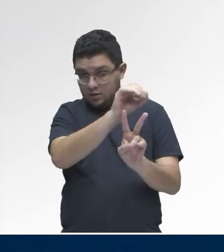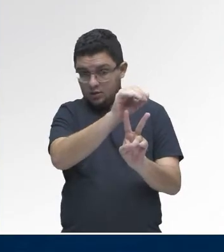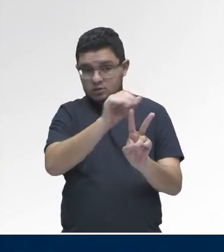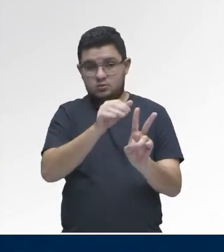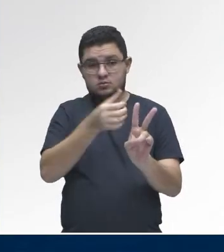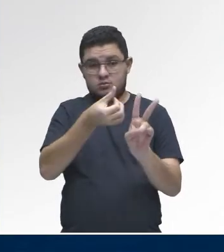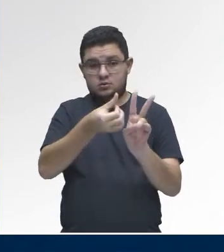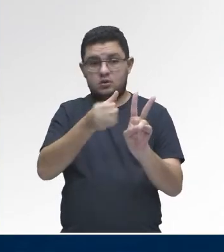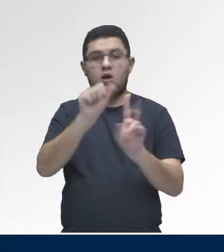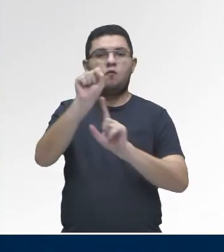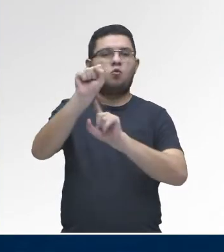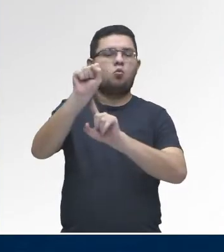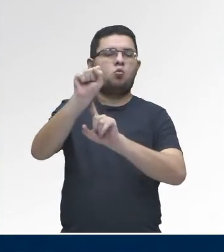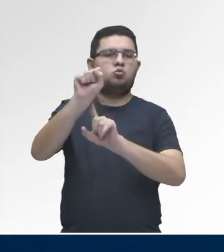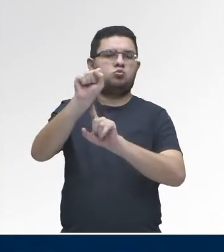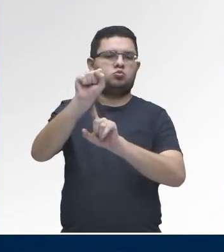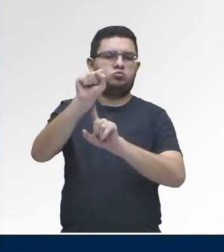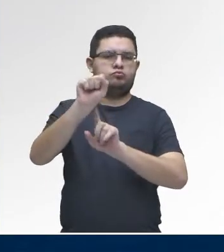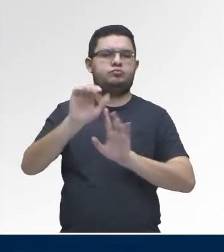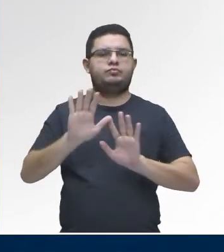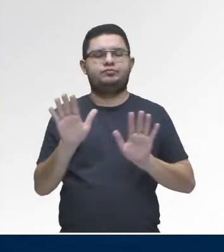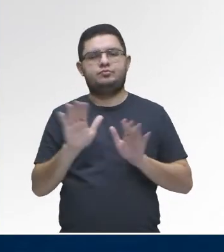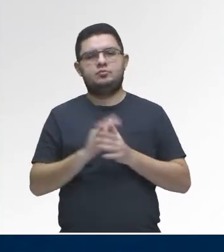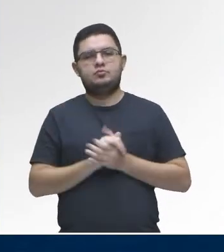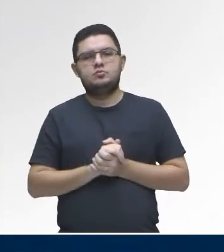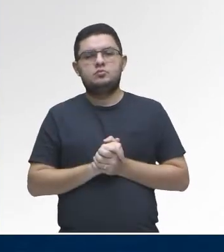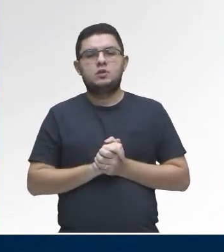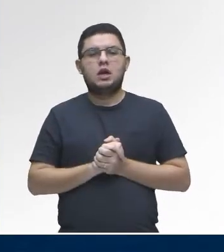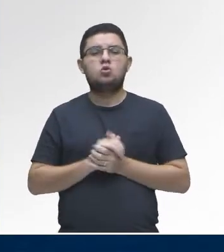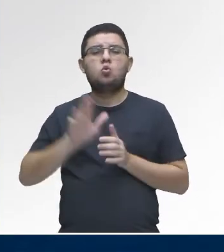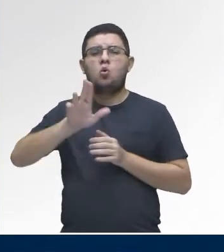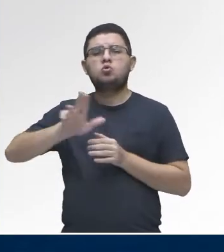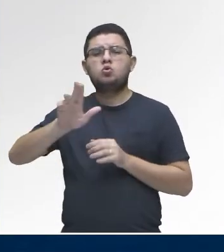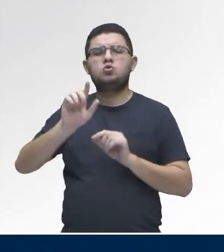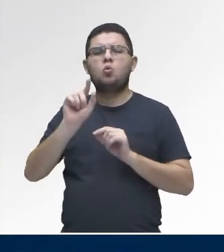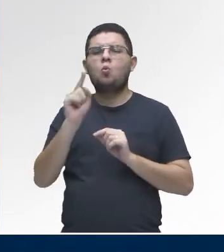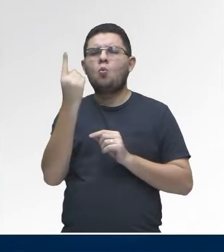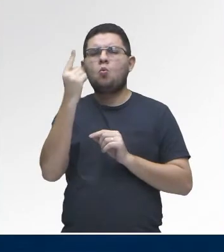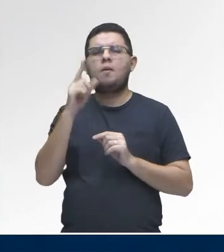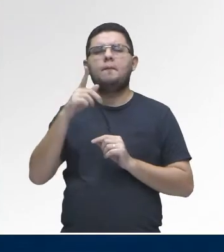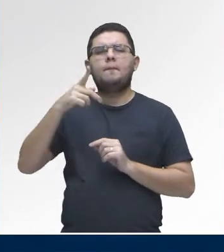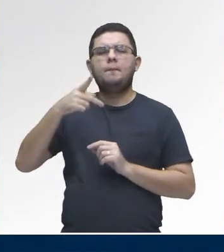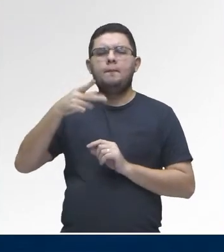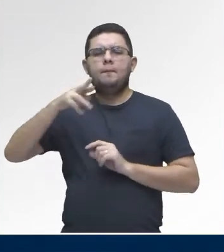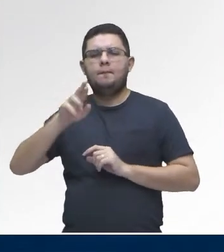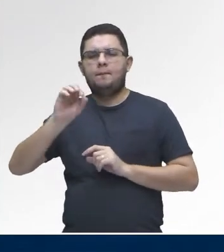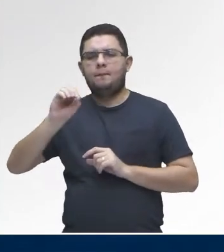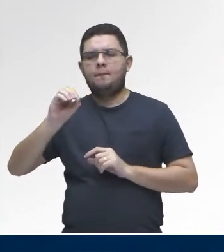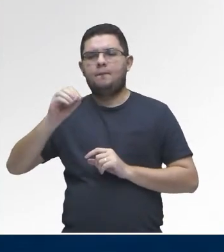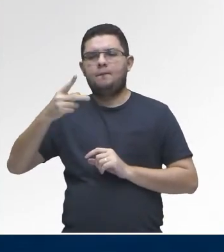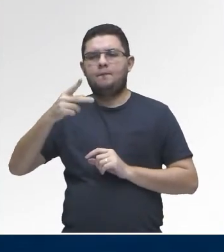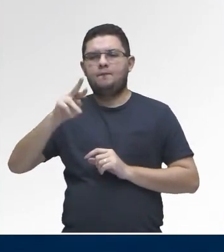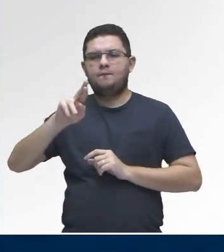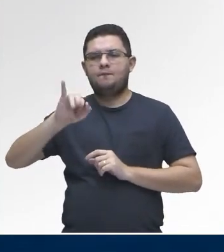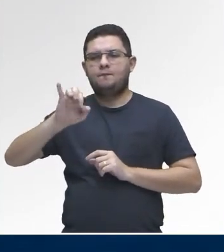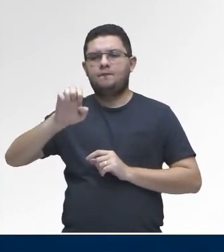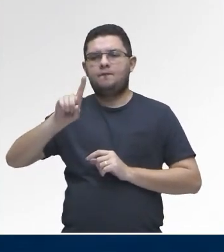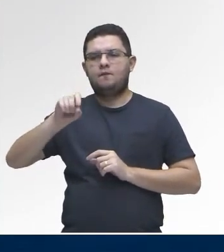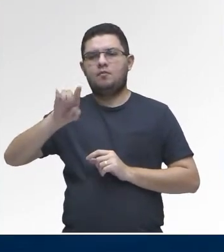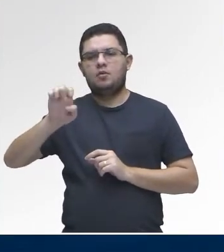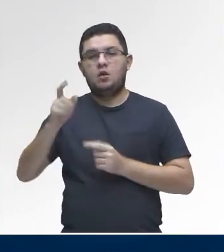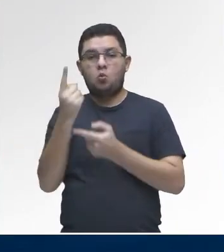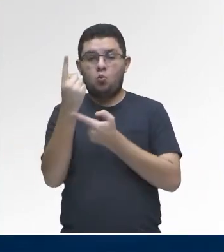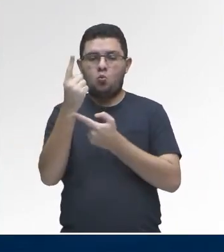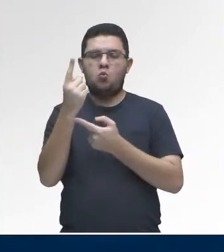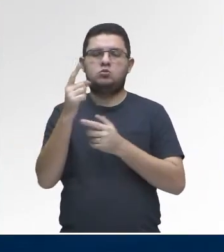das propriedades que a gente aprendeu da radiciação, né? E encontramos aí essas radiciações equivalentes à primeira, tá